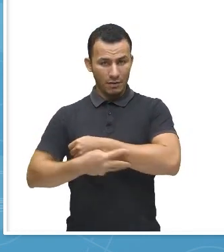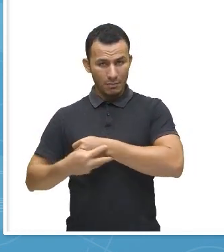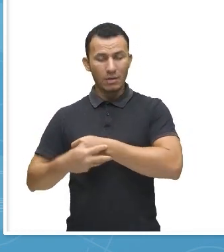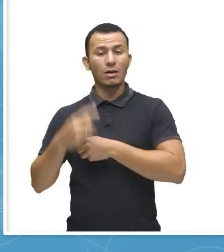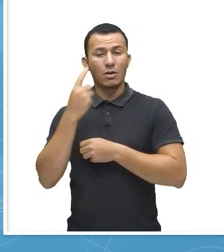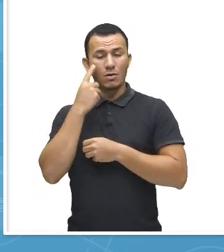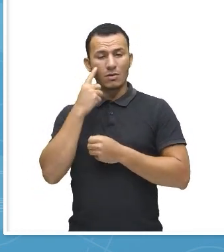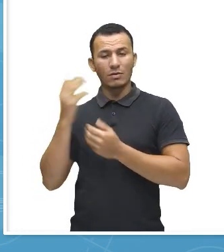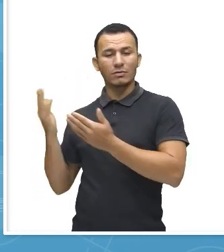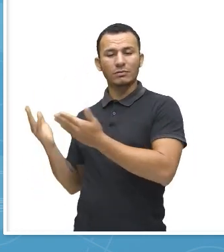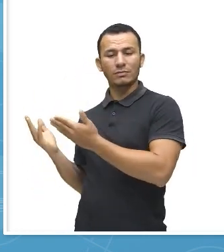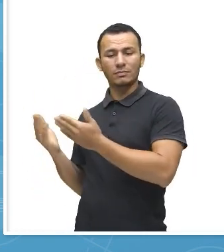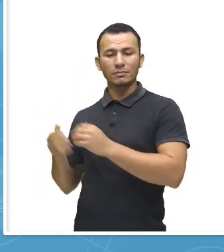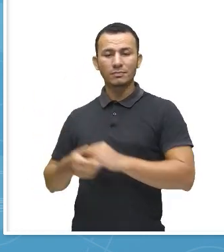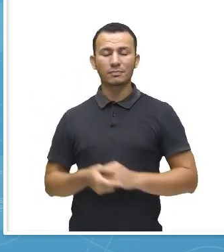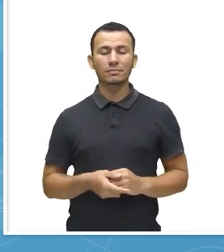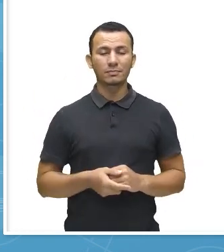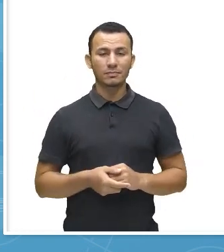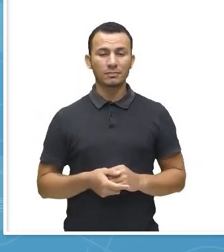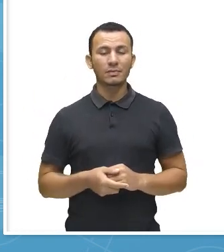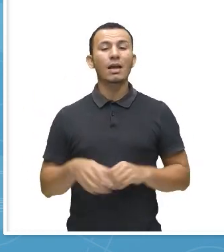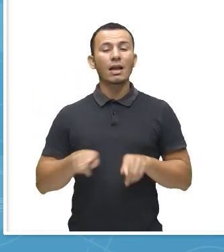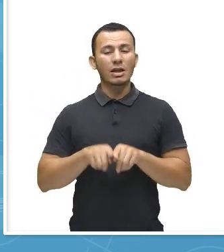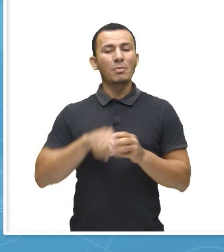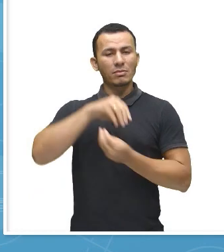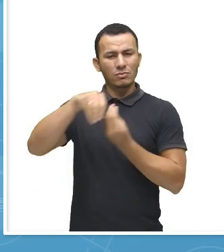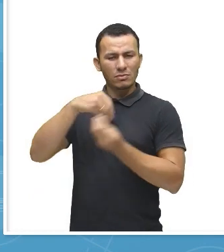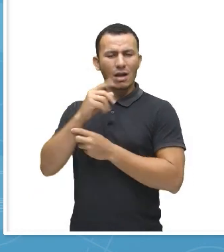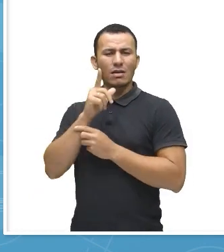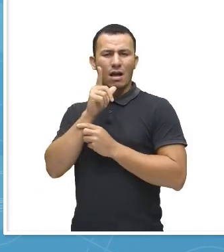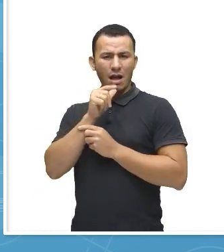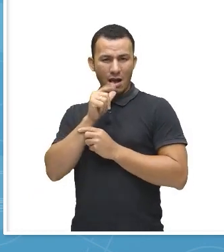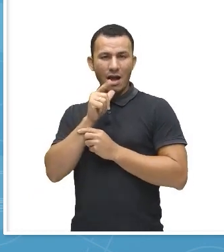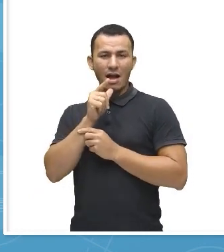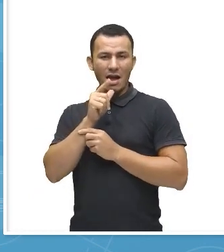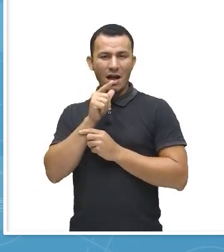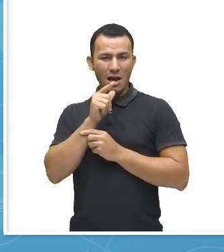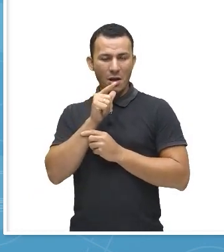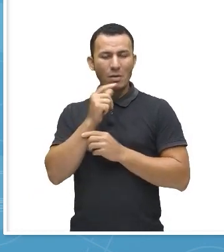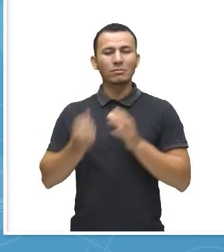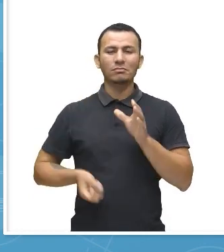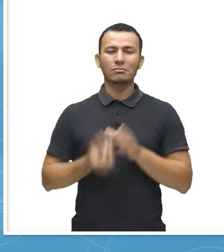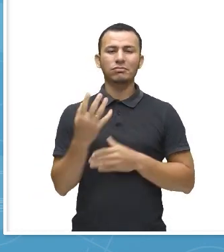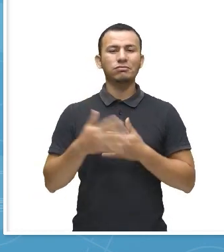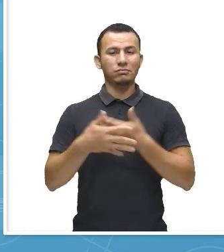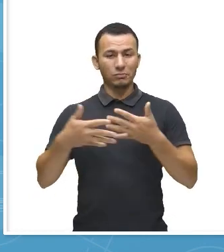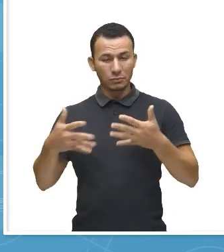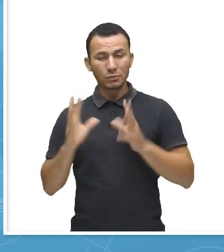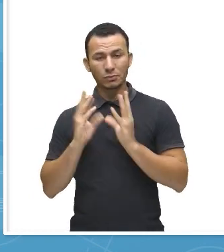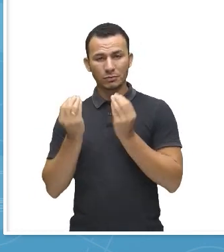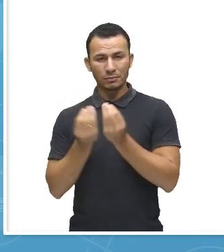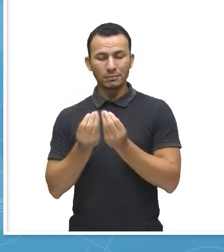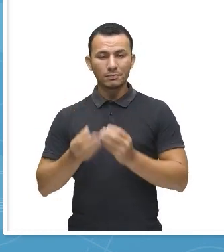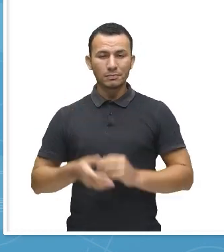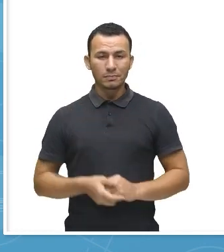observamos, e água, né? Constituindo aí, basicamente, a nossa substância